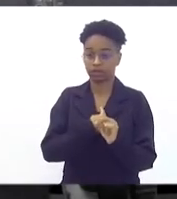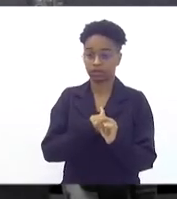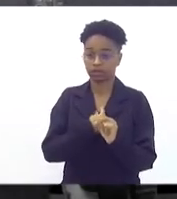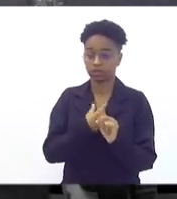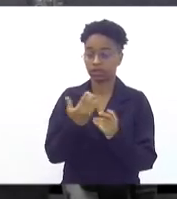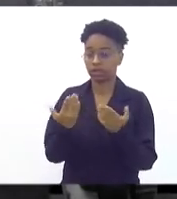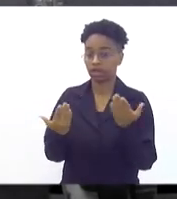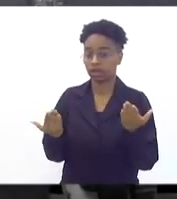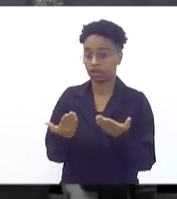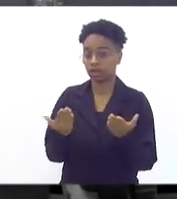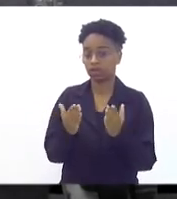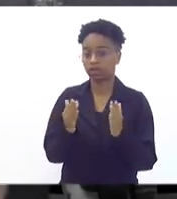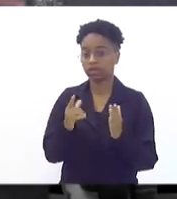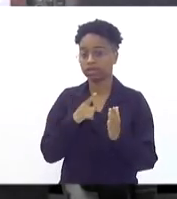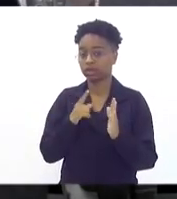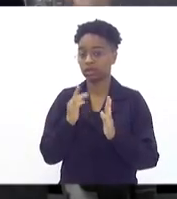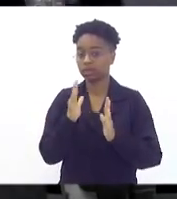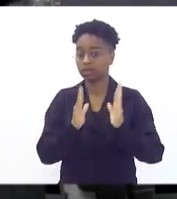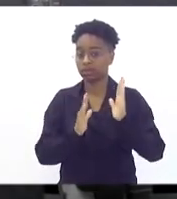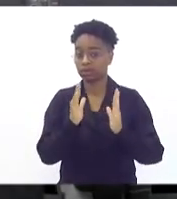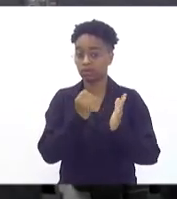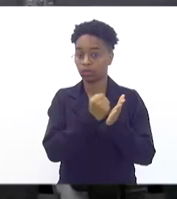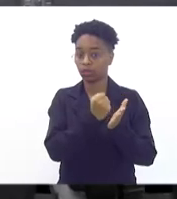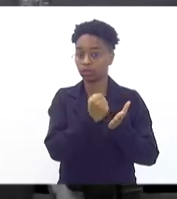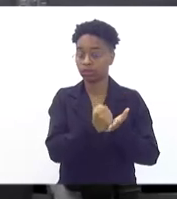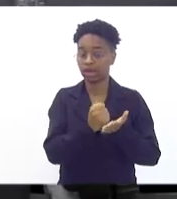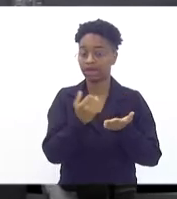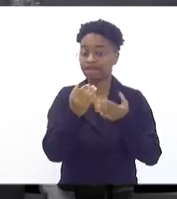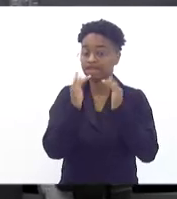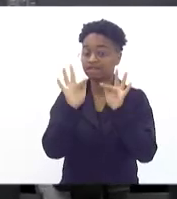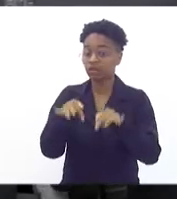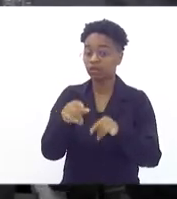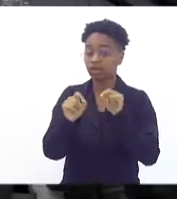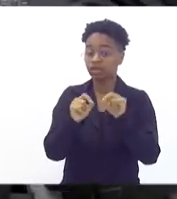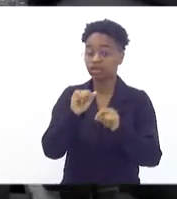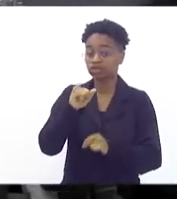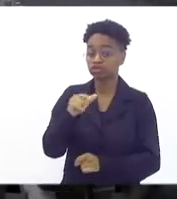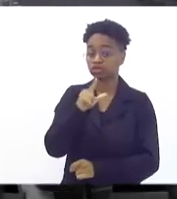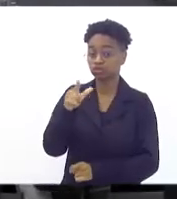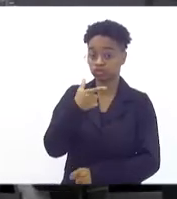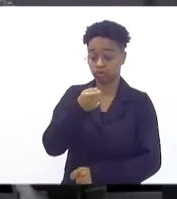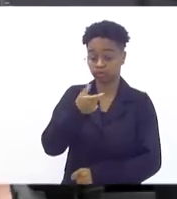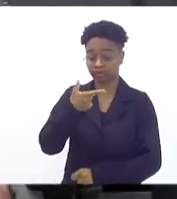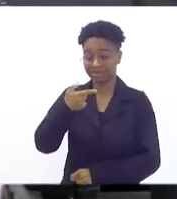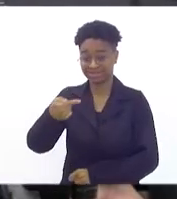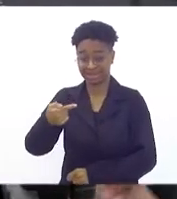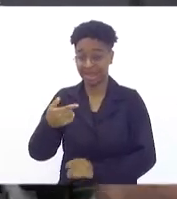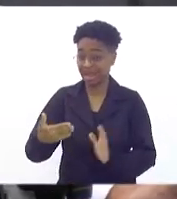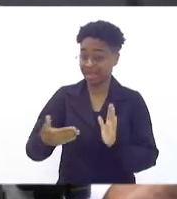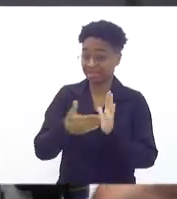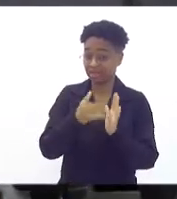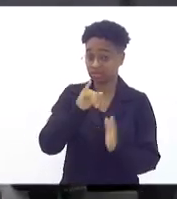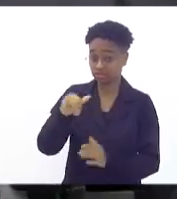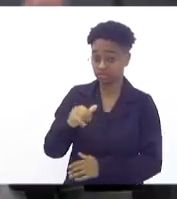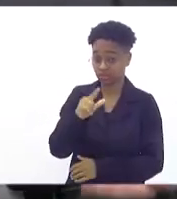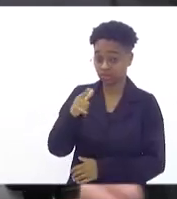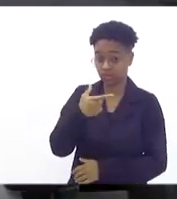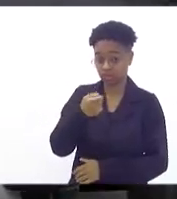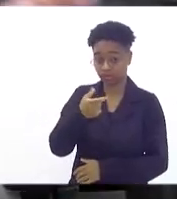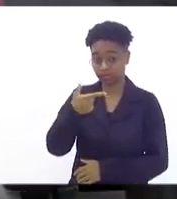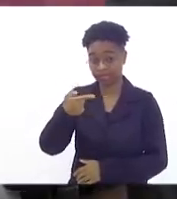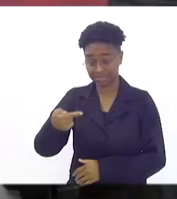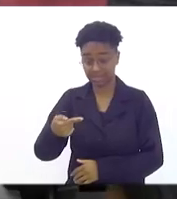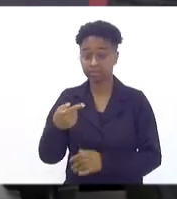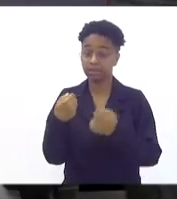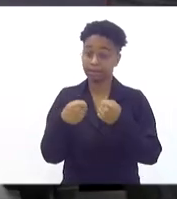da vigência do contrato o contrato acaba em Julho de 2027 até julho de 2027 precisam